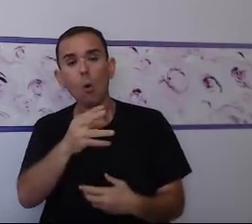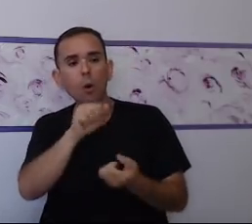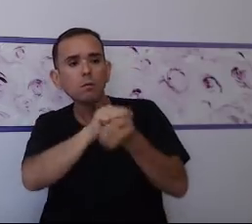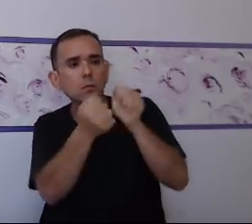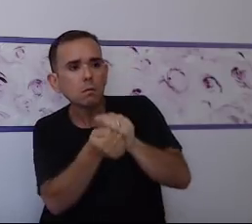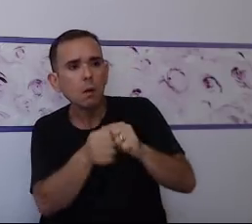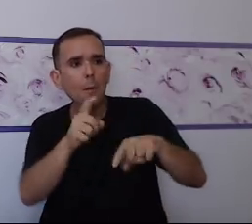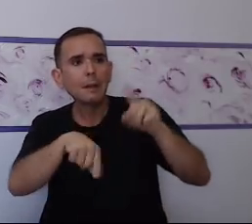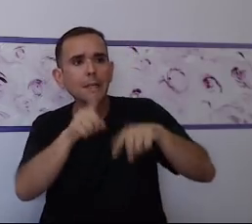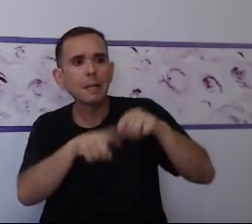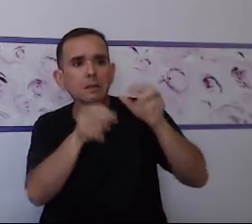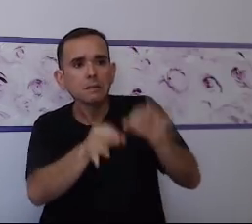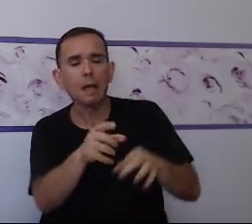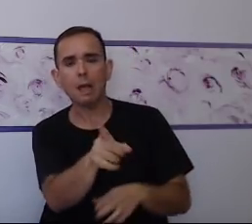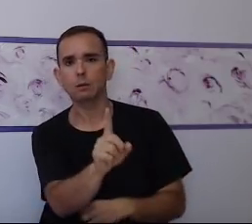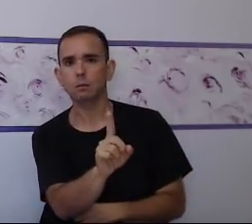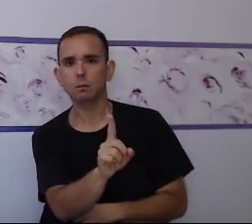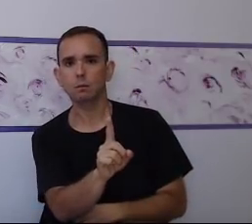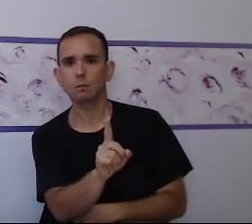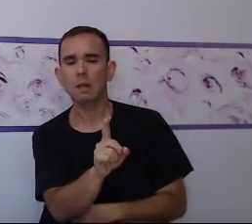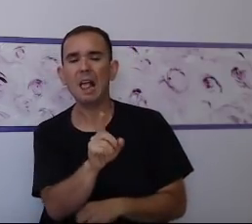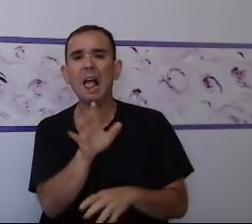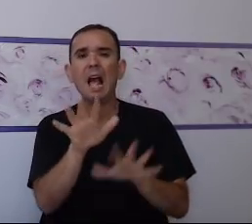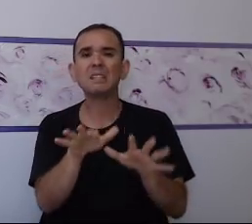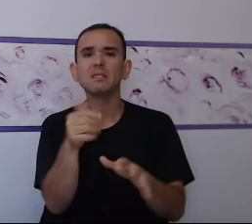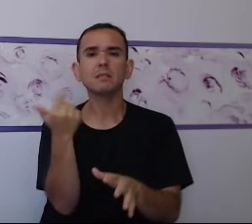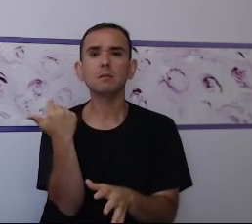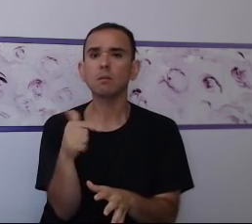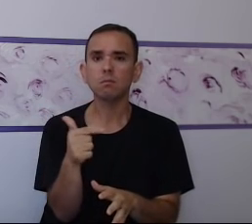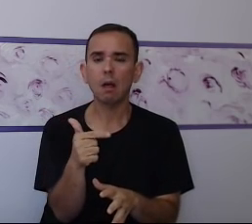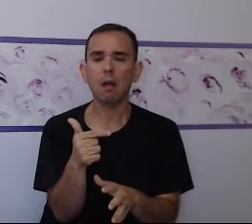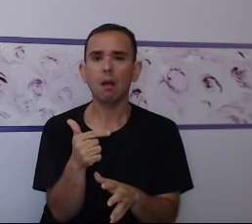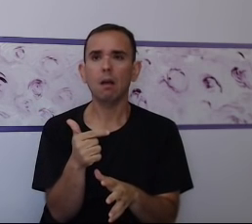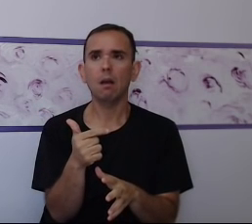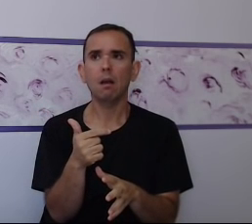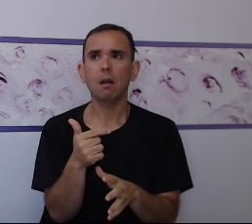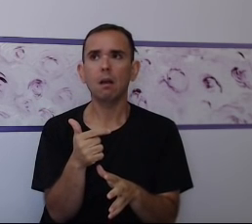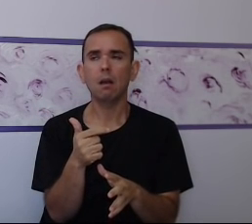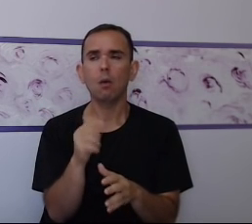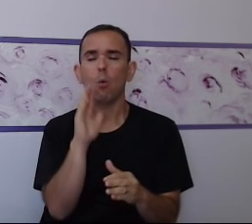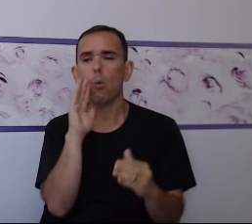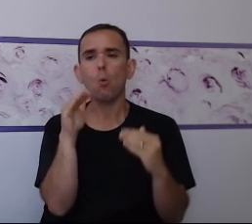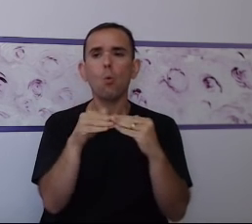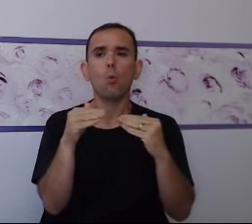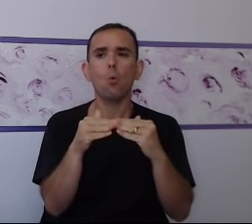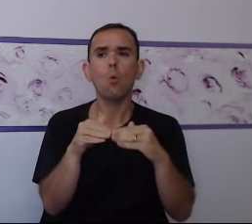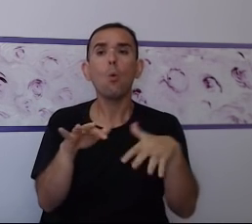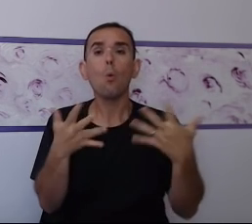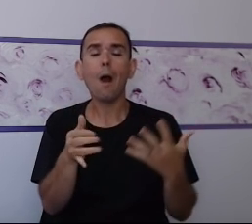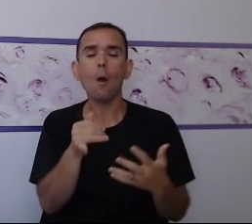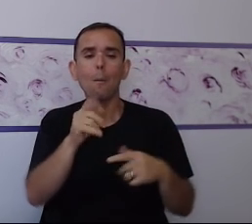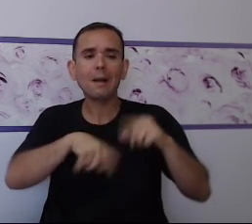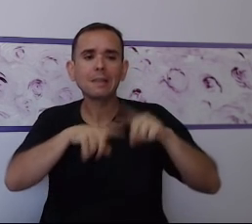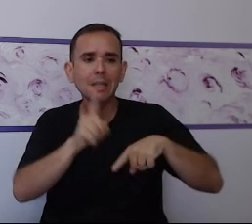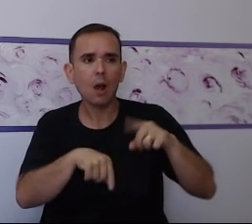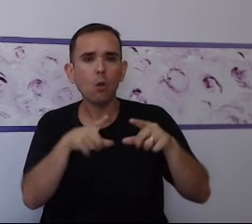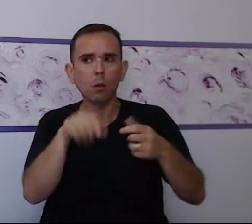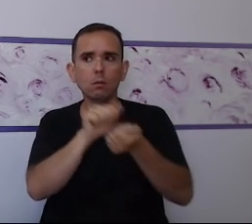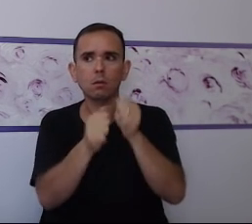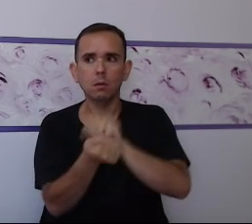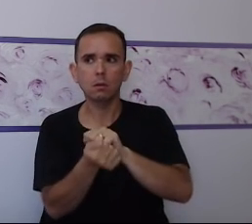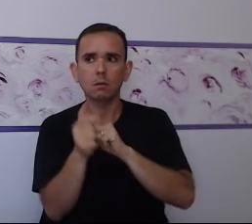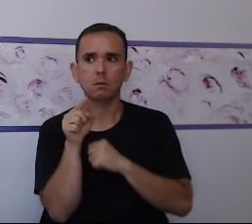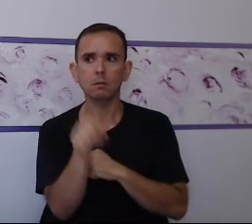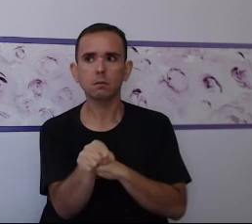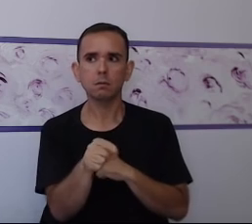adaptei o material direito. Muitas vezes não está relacionado ao qual tipo de material que eu adaptei